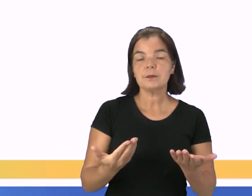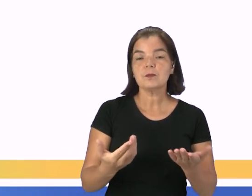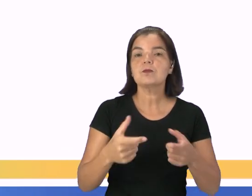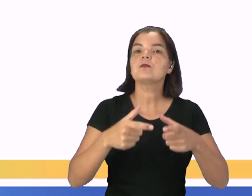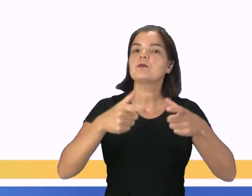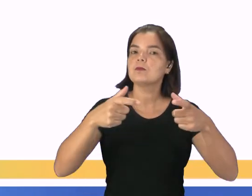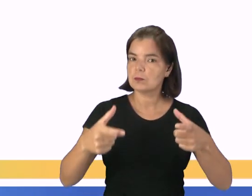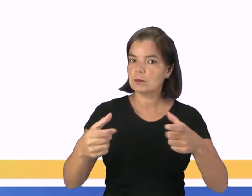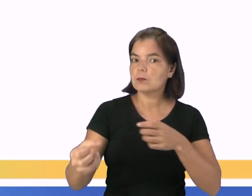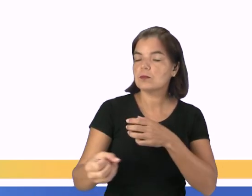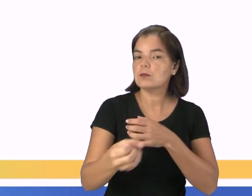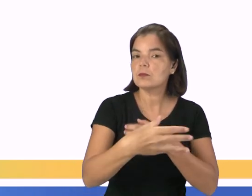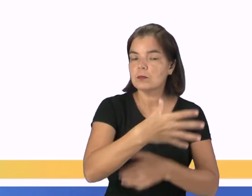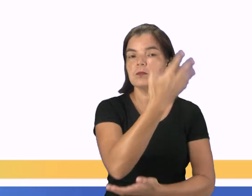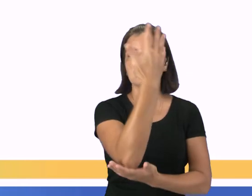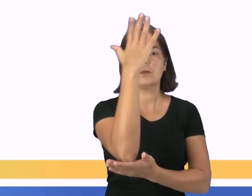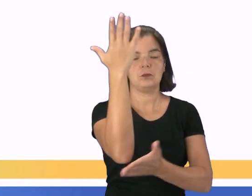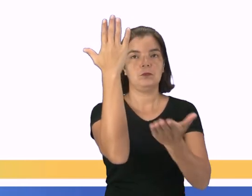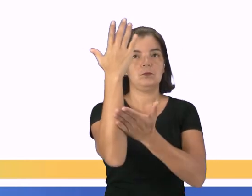4.974 mais